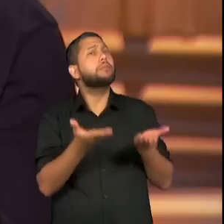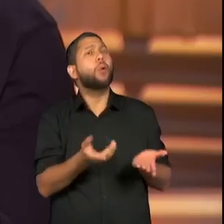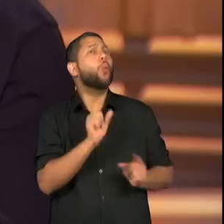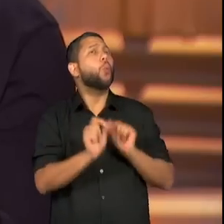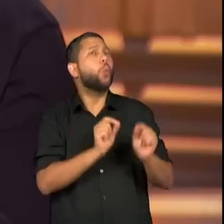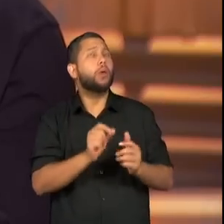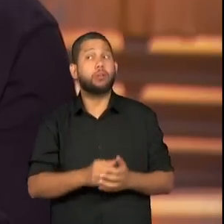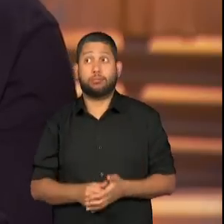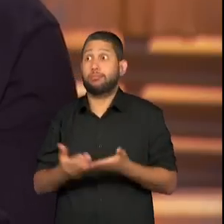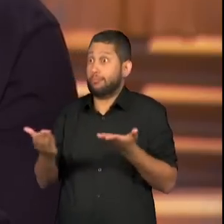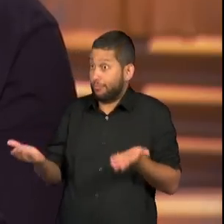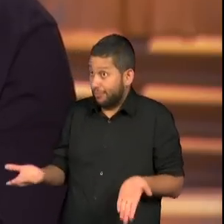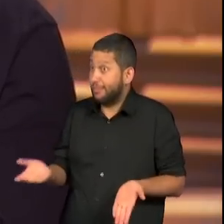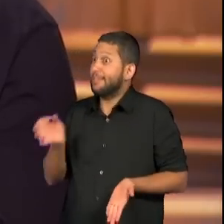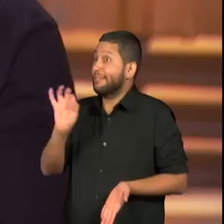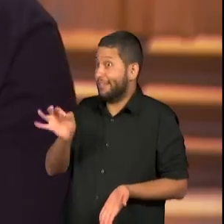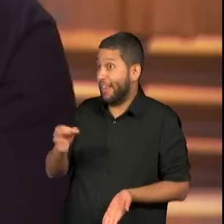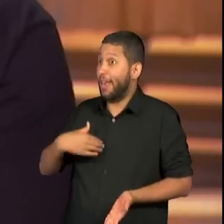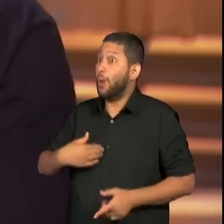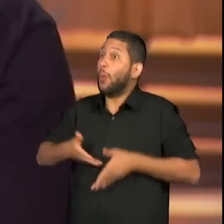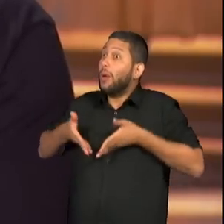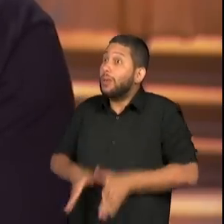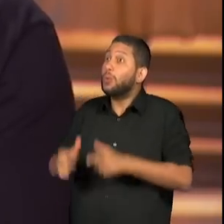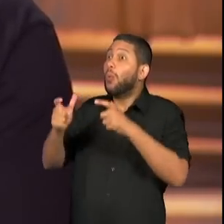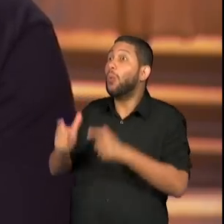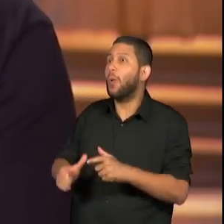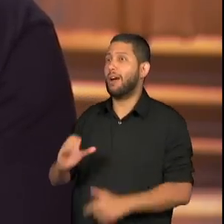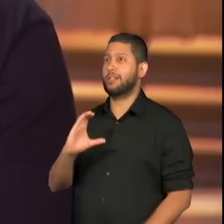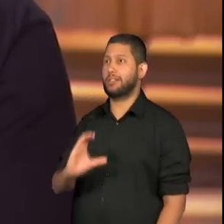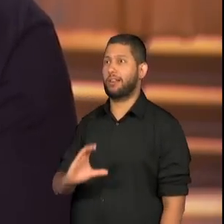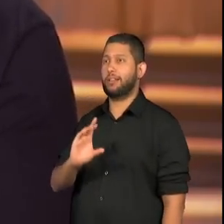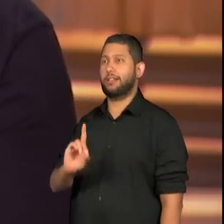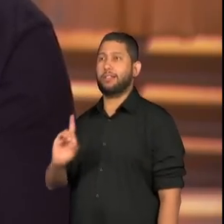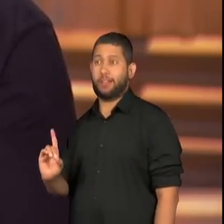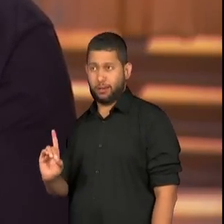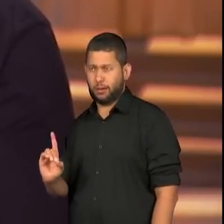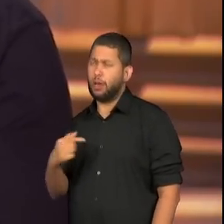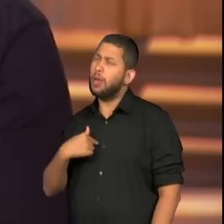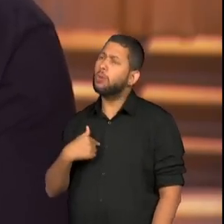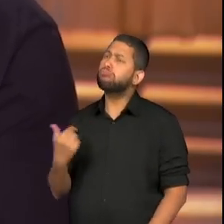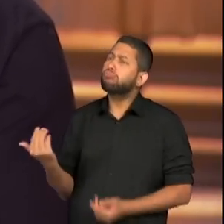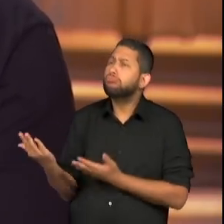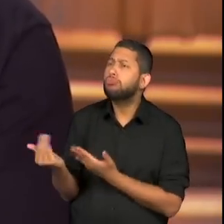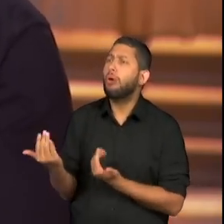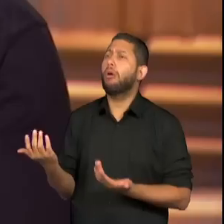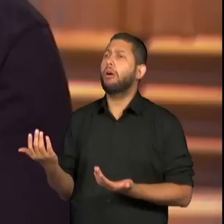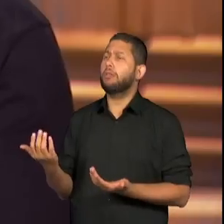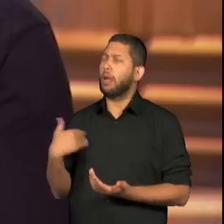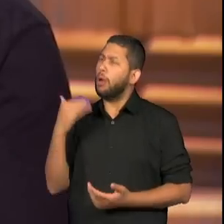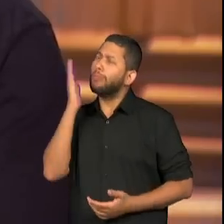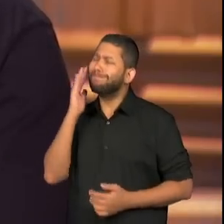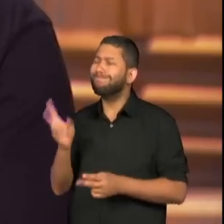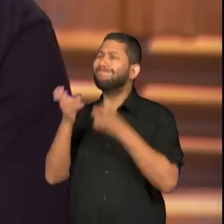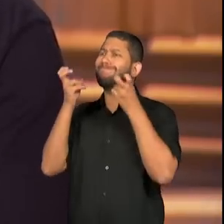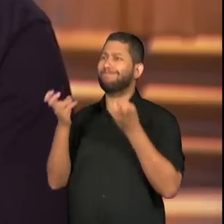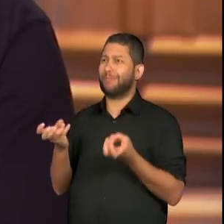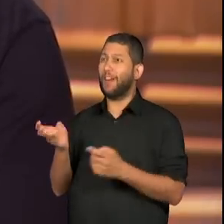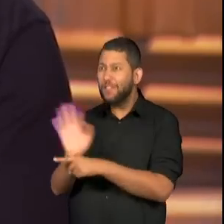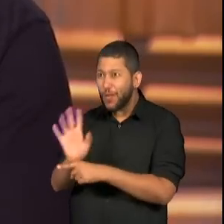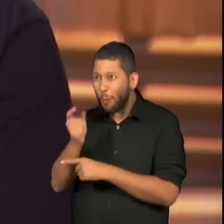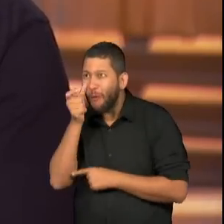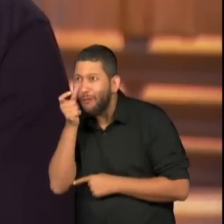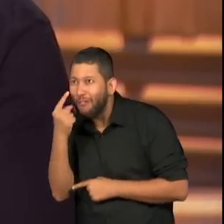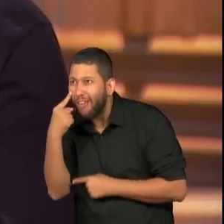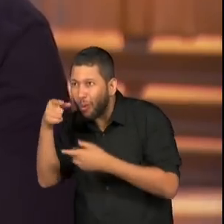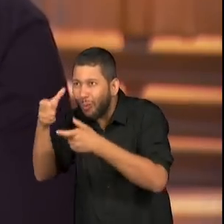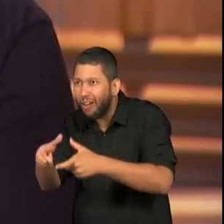Na minha juventude, adolescência, infância, ainda tive muito contato com essa violência que o filme